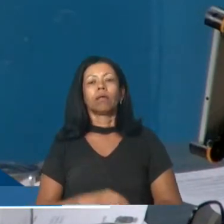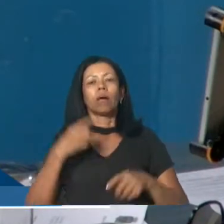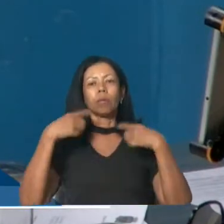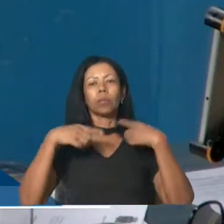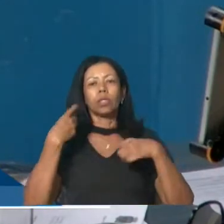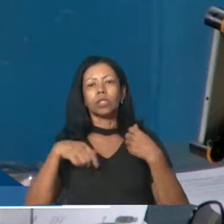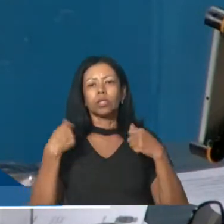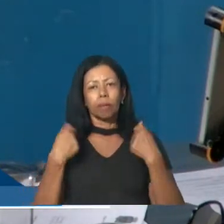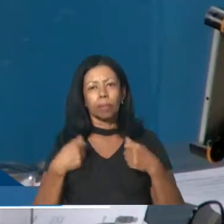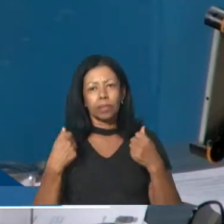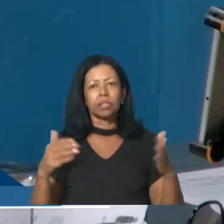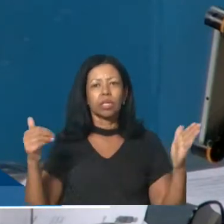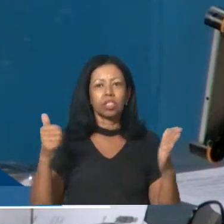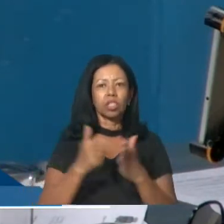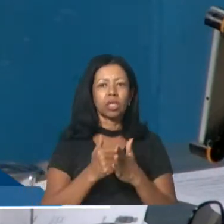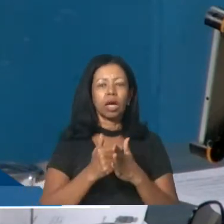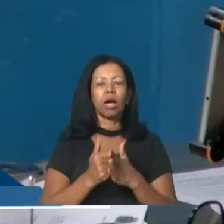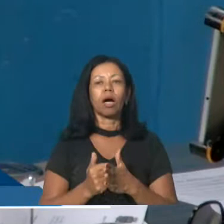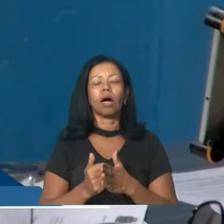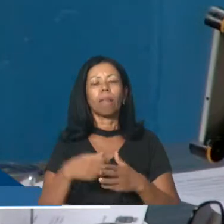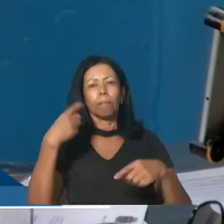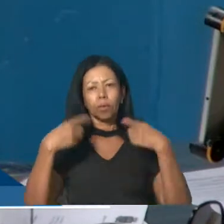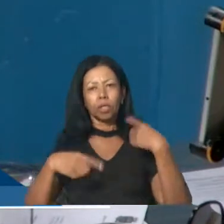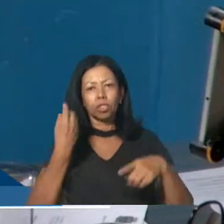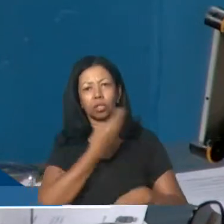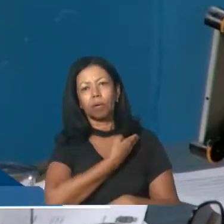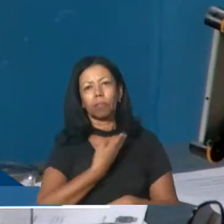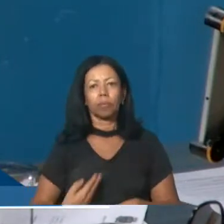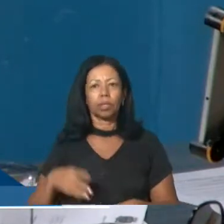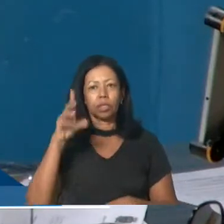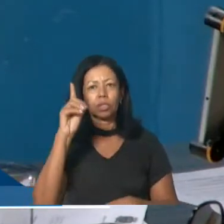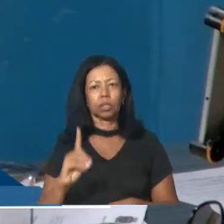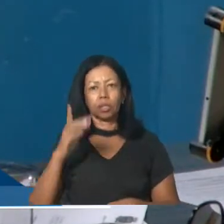fazer chegar lá. A política pública para o direito daqueles que moram lá.